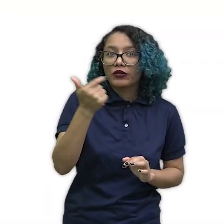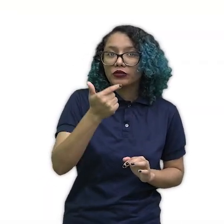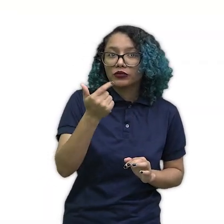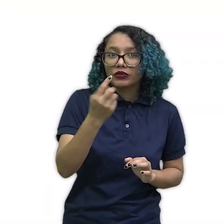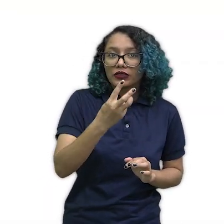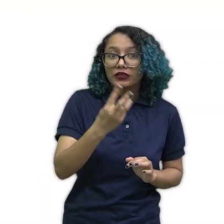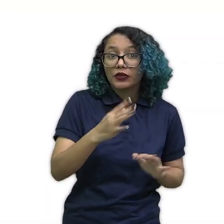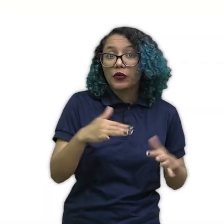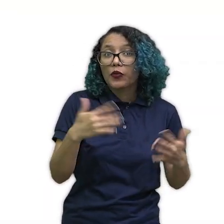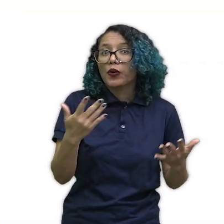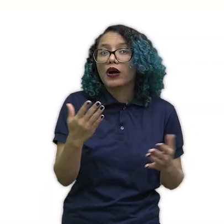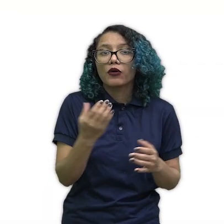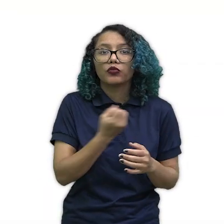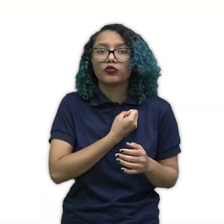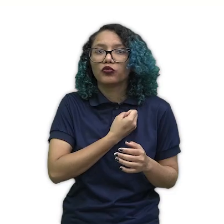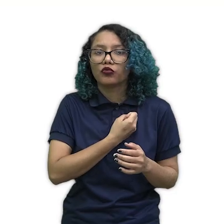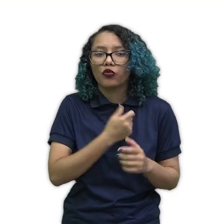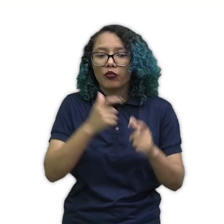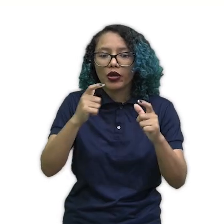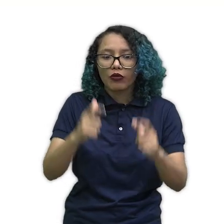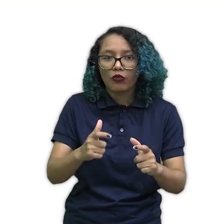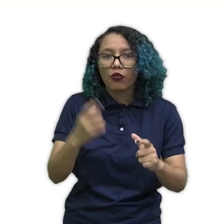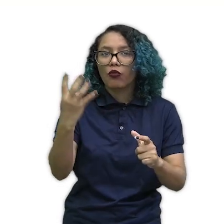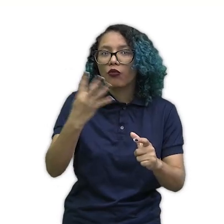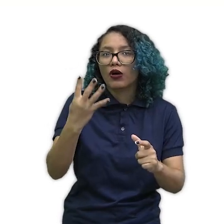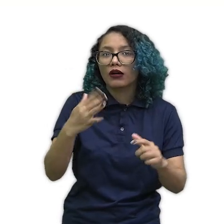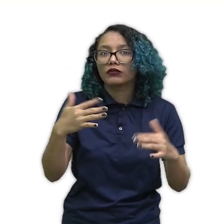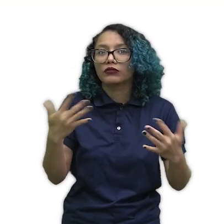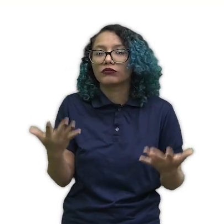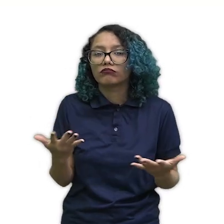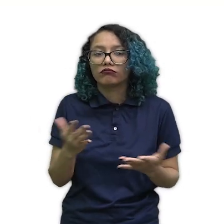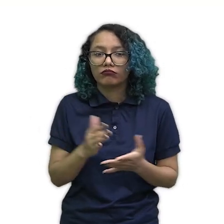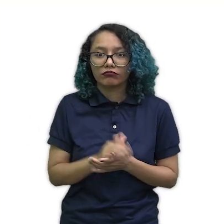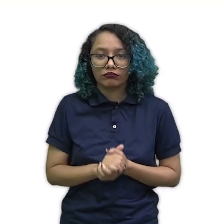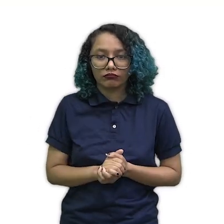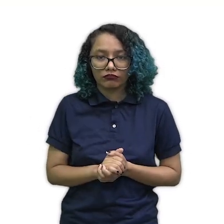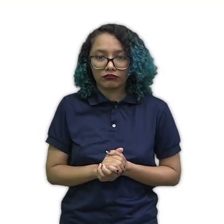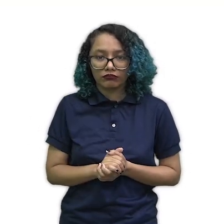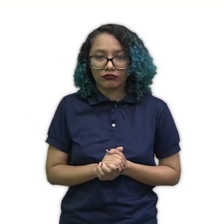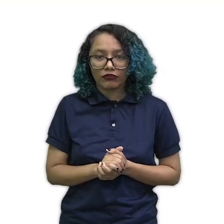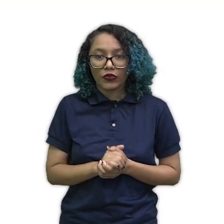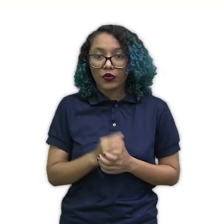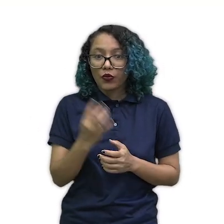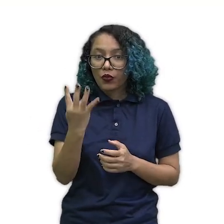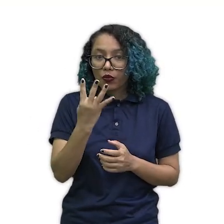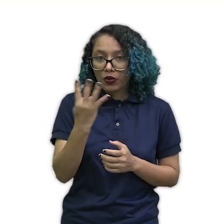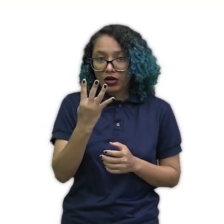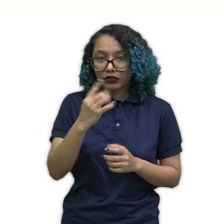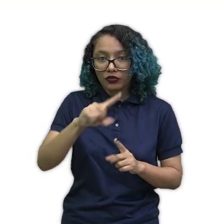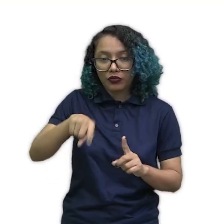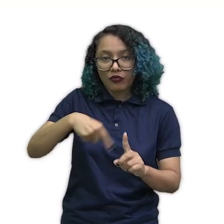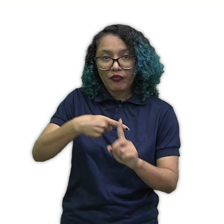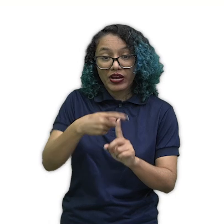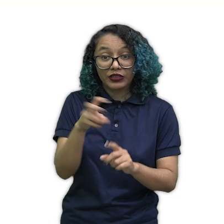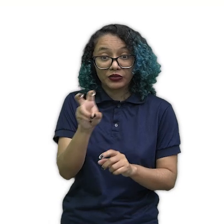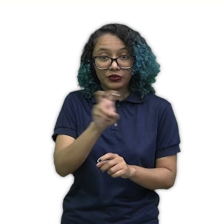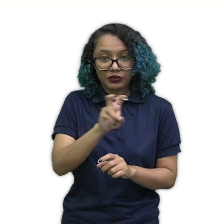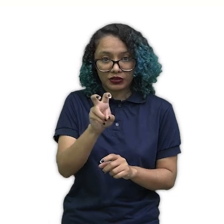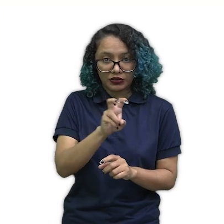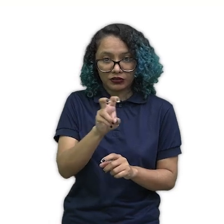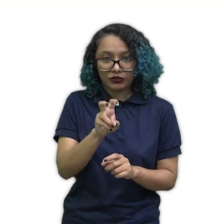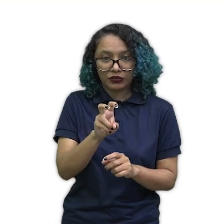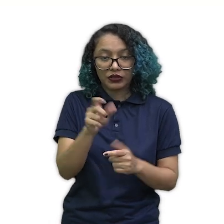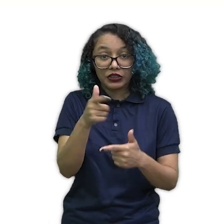nessa mediana, eu vou pegar agora, então, o quarto elemento, somar com o quinto, que é o próximo depois do